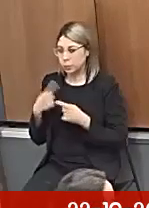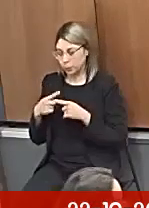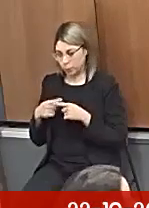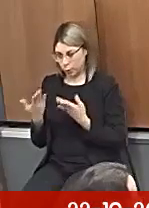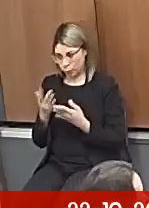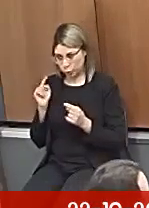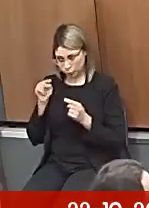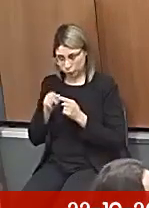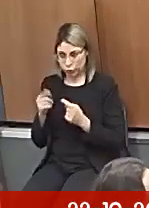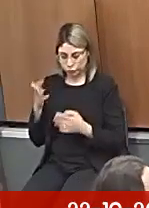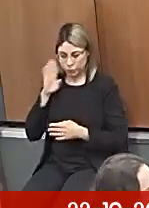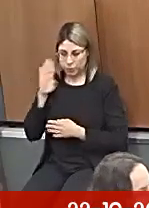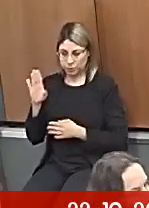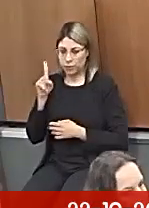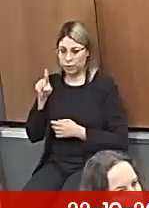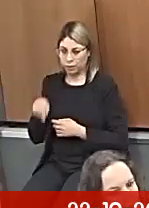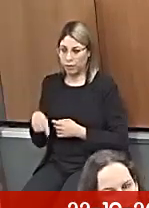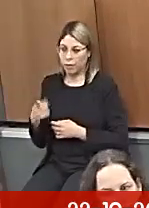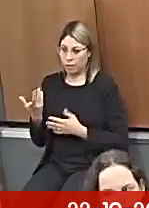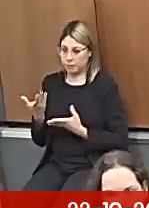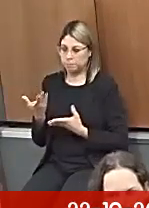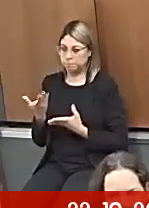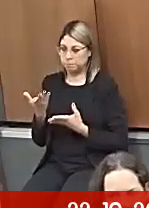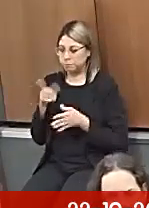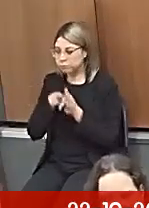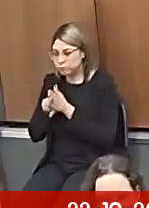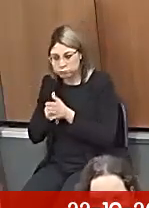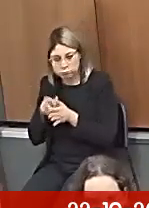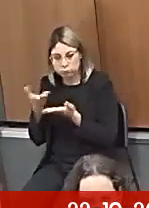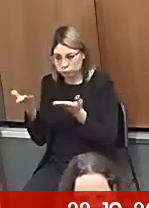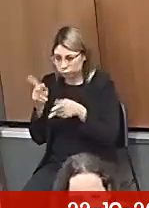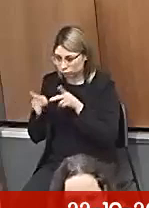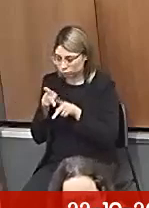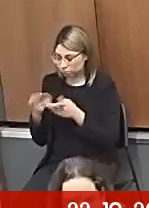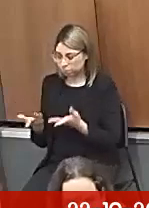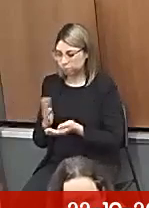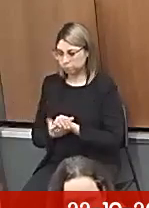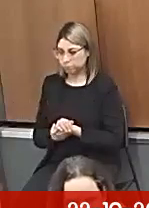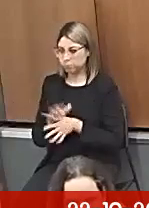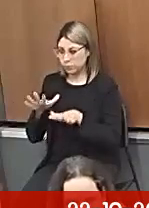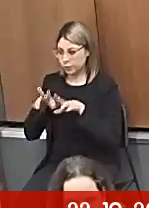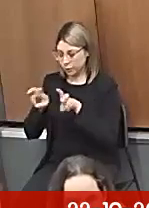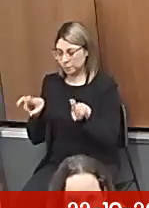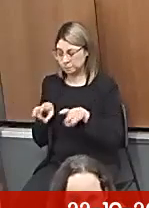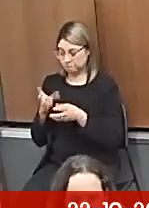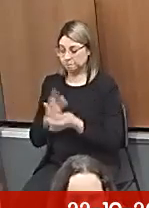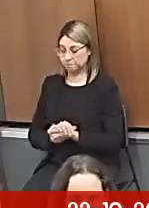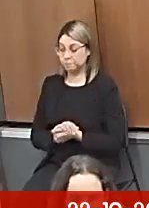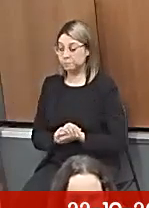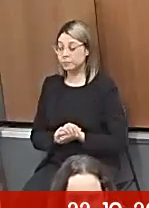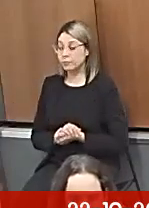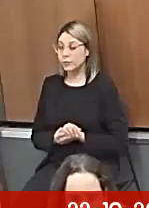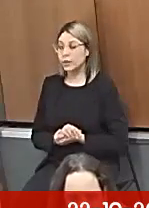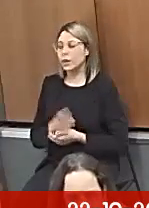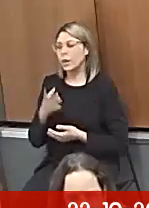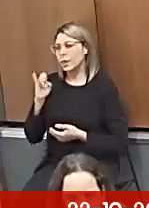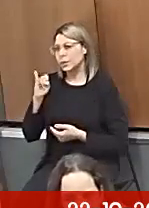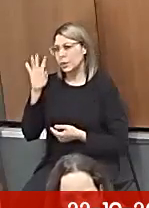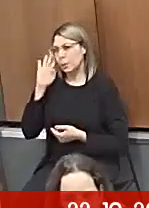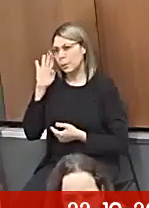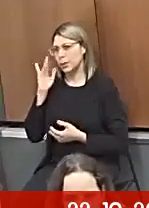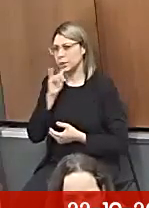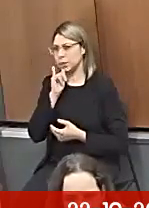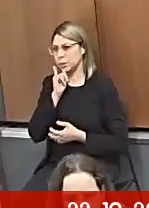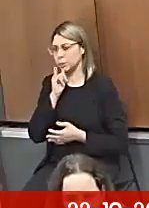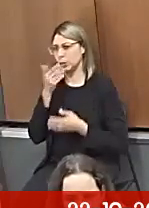maior objeto aqui dessa consulta pública, dessa audiência pública. Quando a gente pensa, por